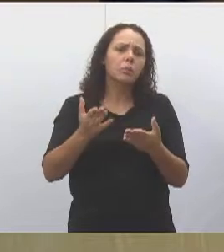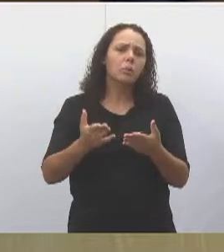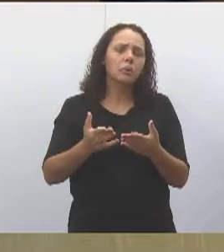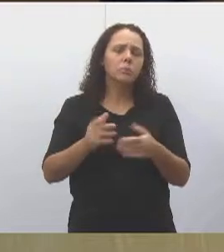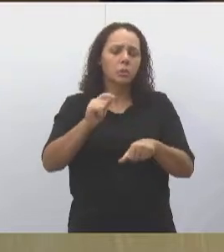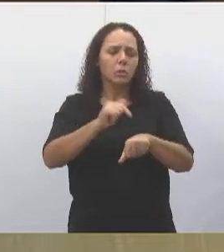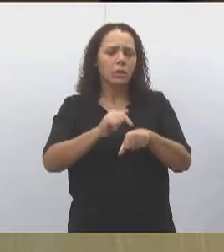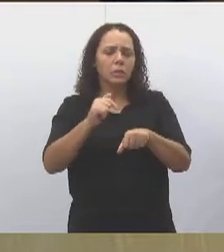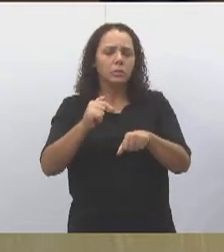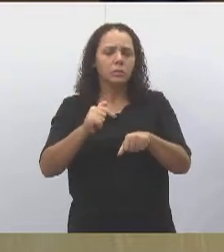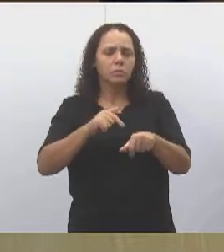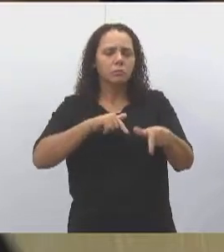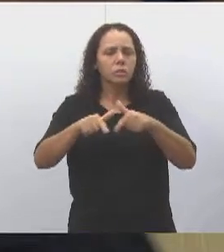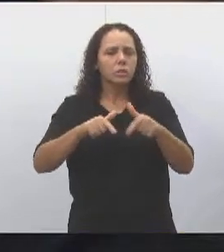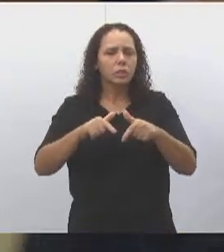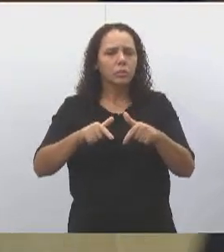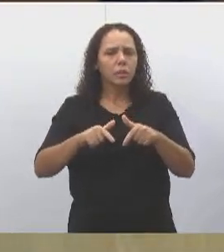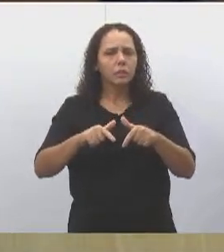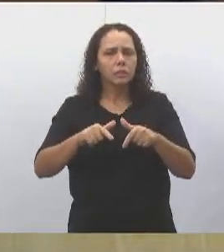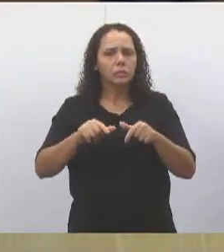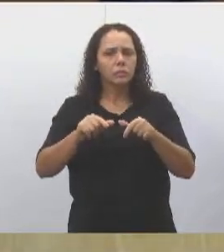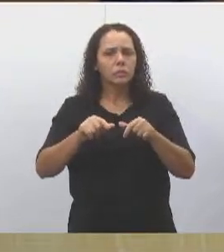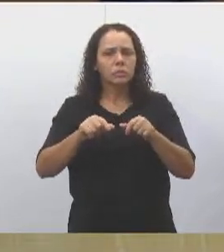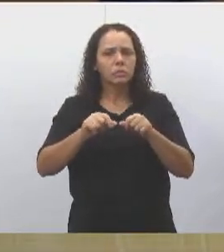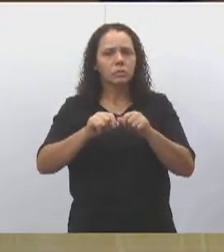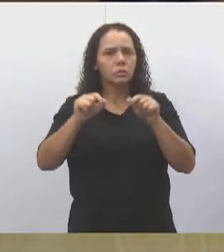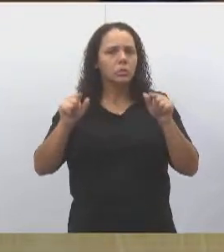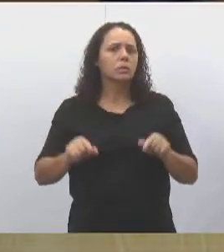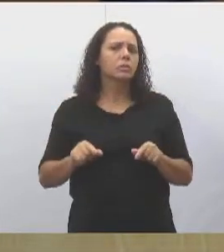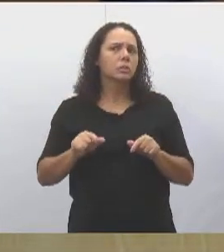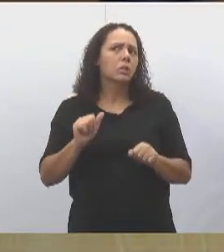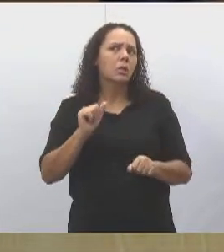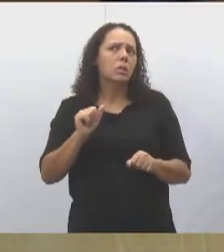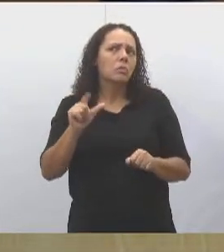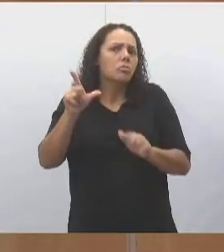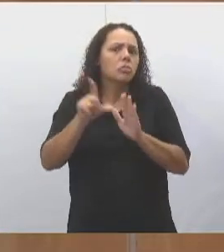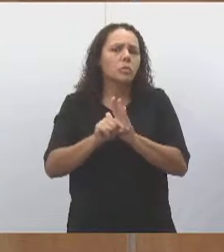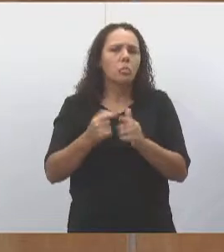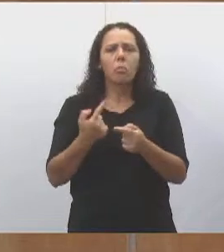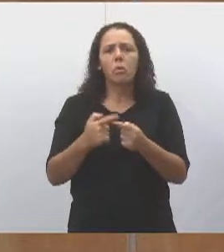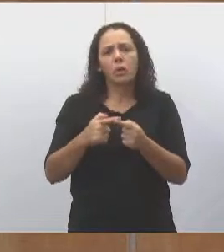Eu pergunto, o orçamento foi feito para 10 meses dessa atual gestão?